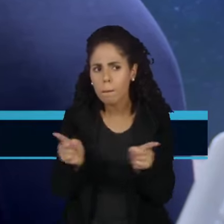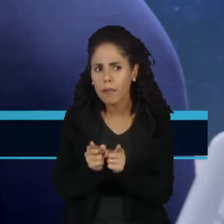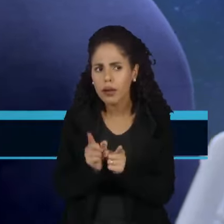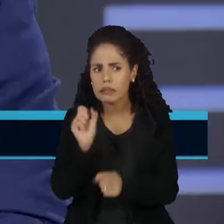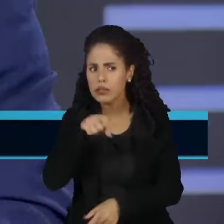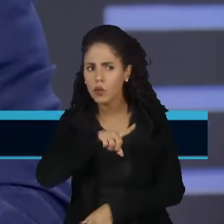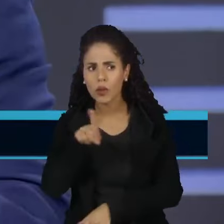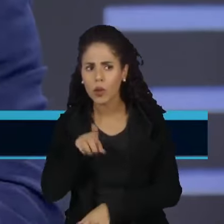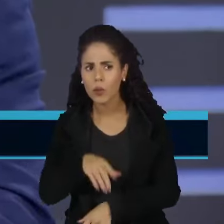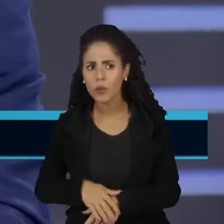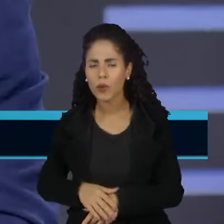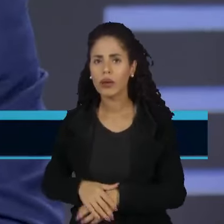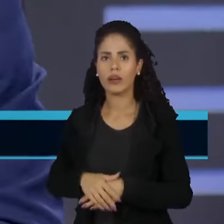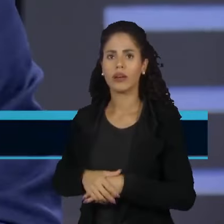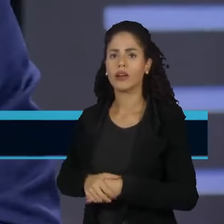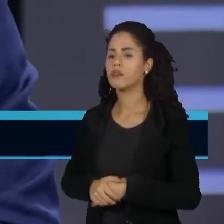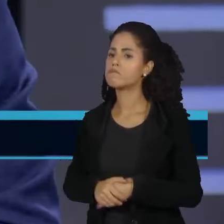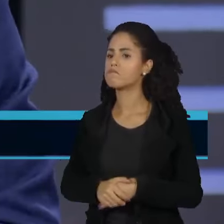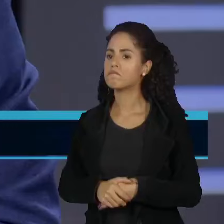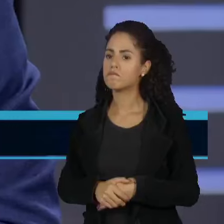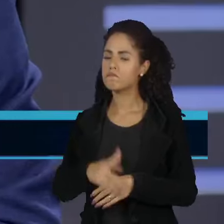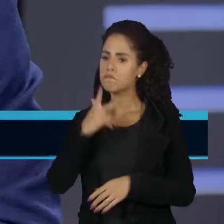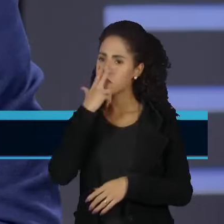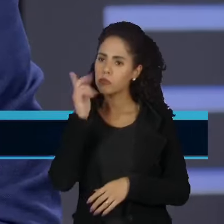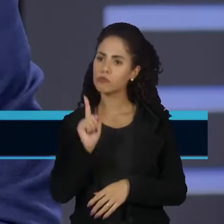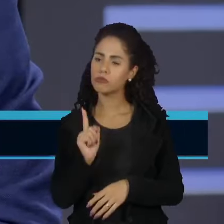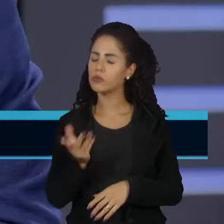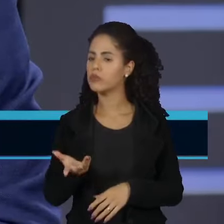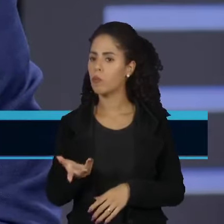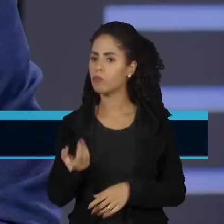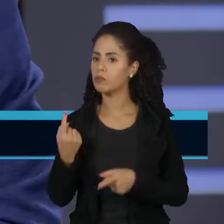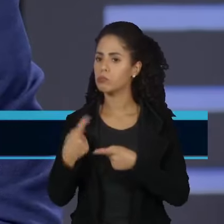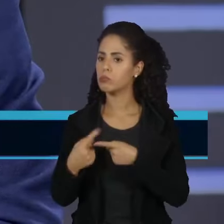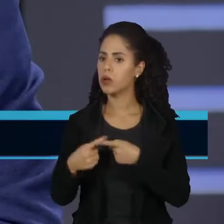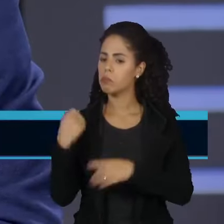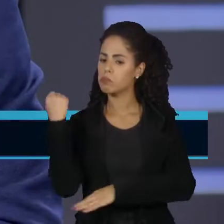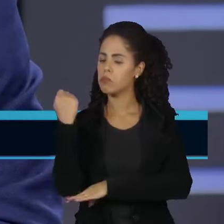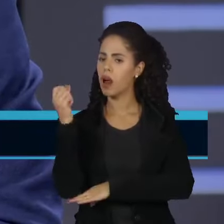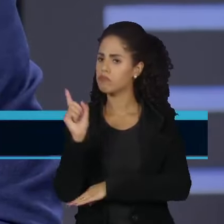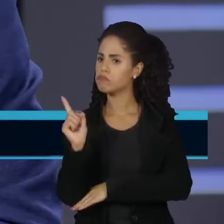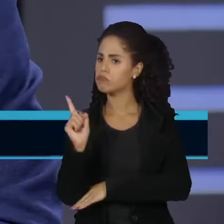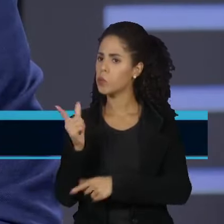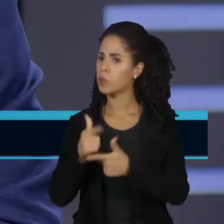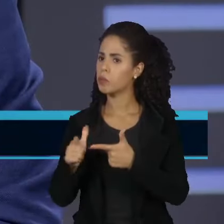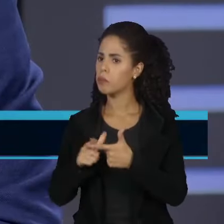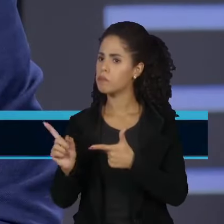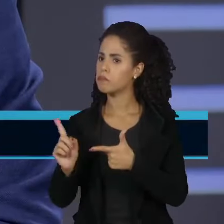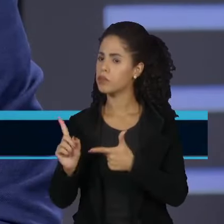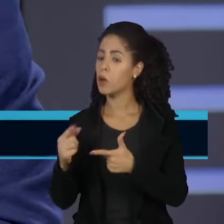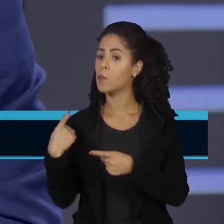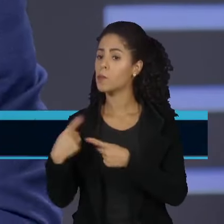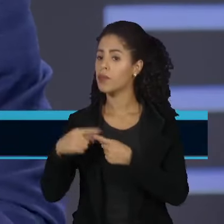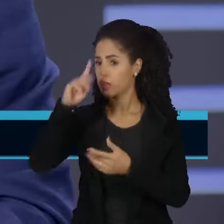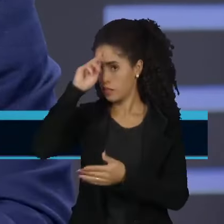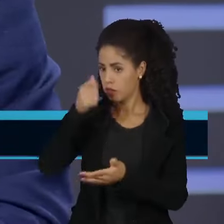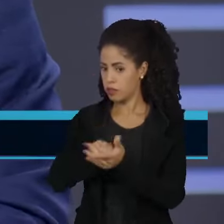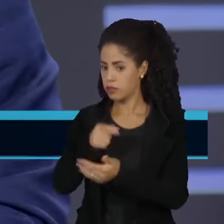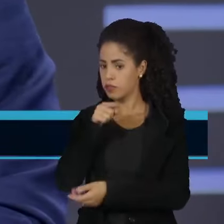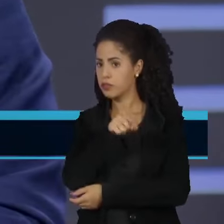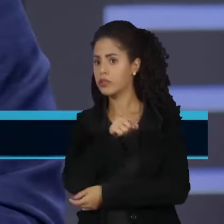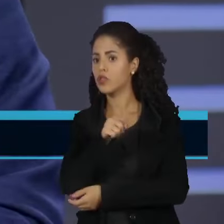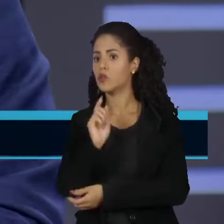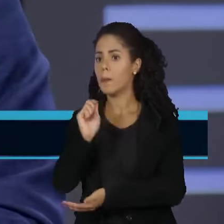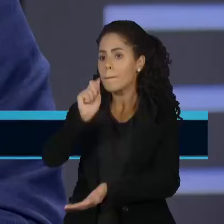empresa? Não acho que representa um grande risco. Acho que a decisão de